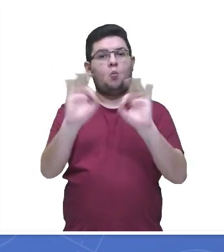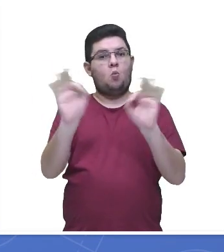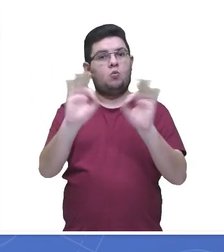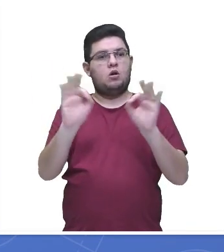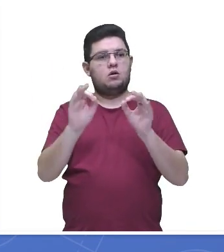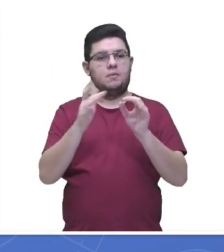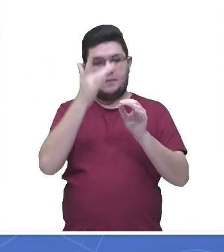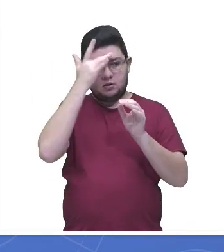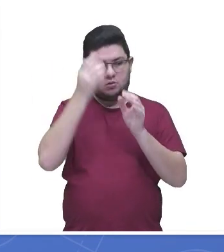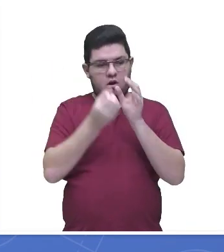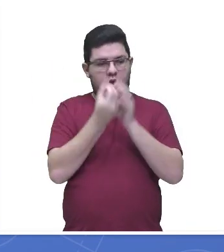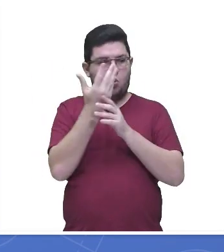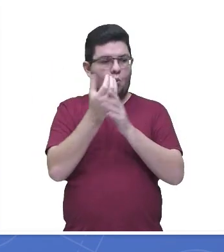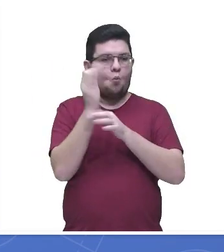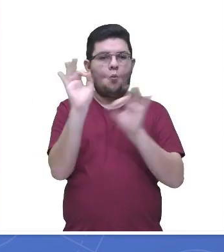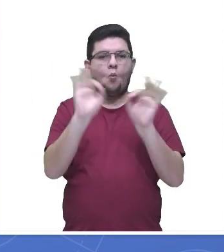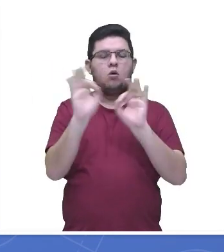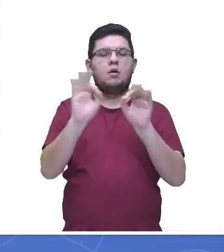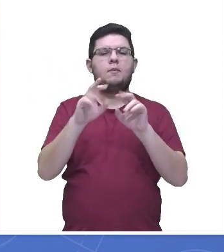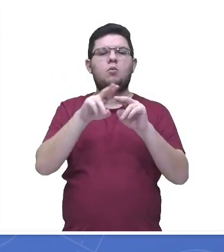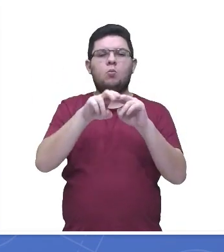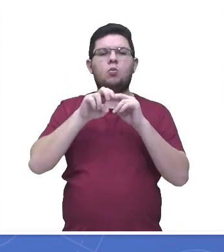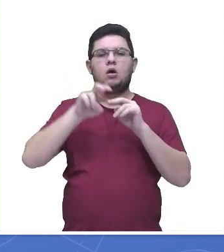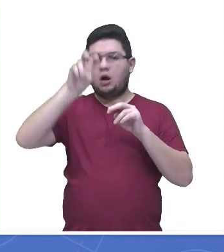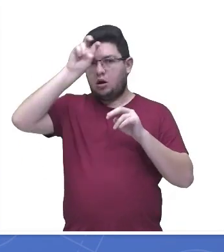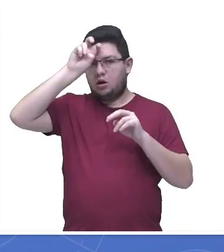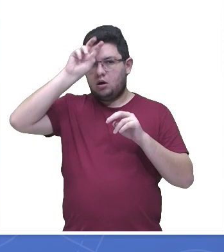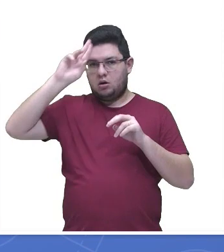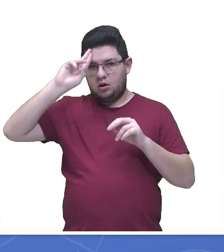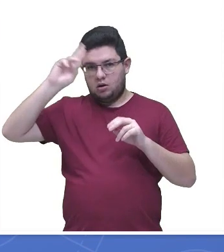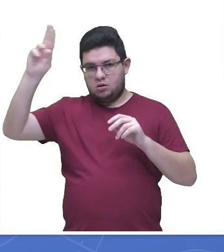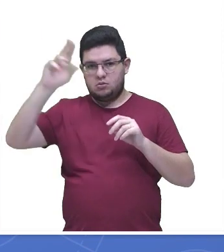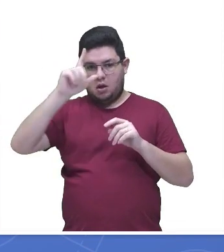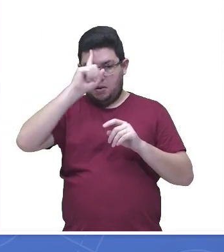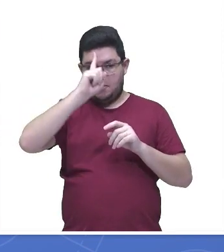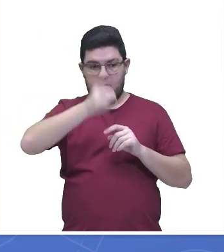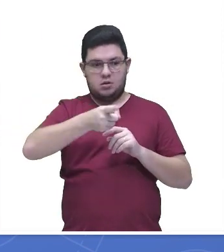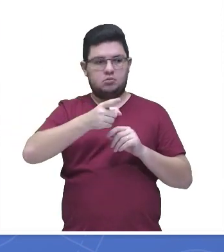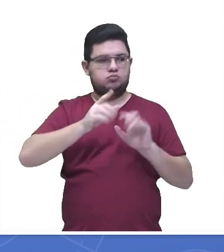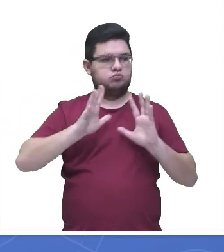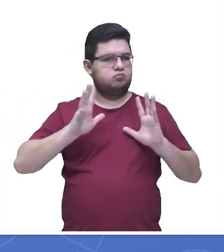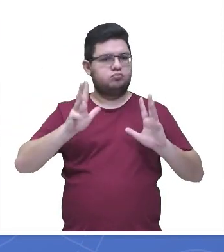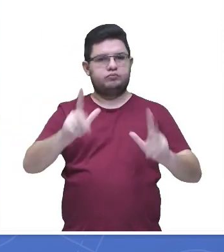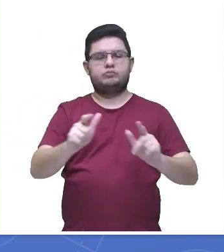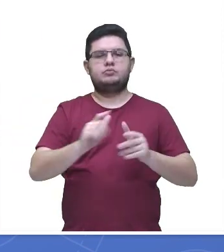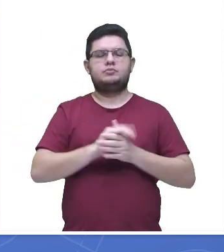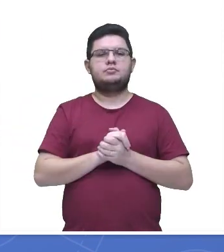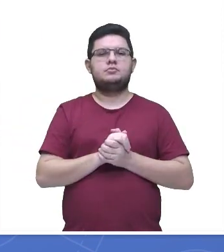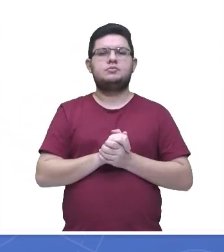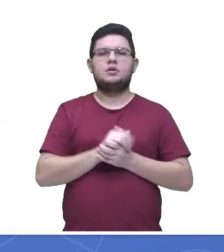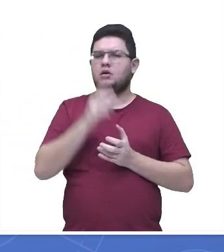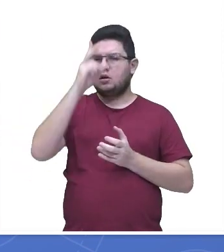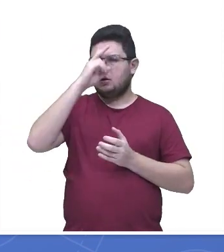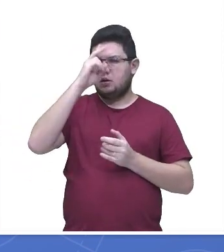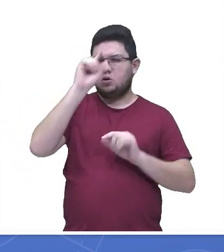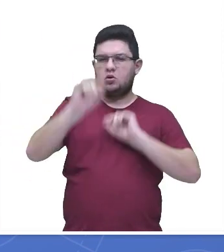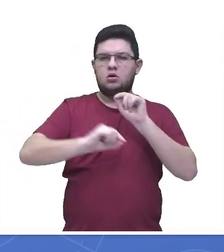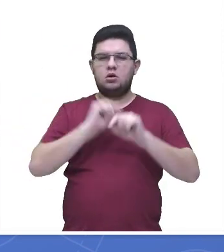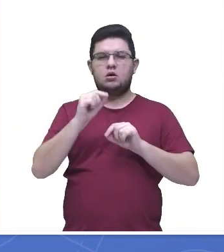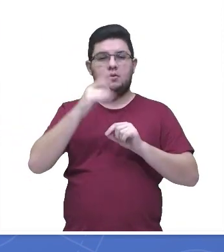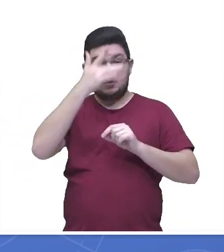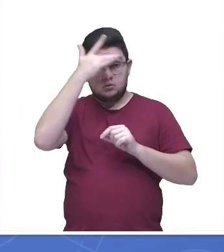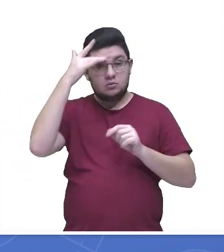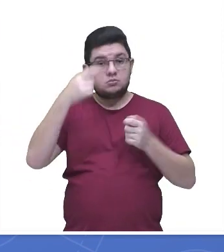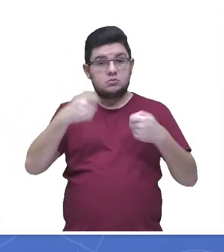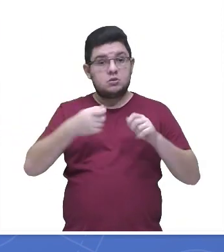ser livre para criar. Ele não pode ser determinado. Ele tem que ter a liberdade, deixar fluir as suas